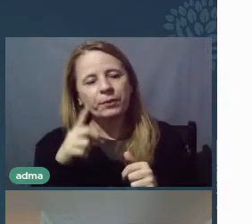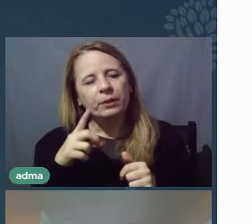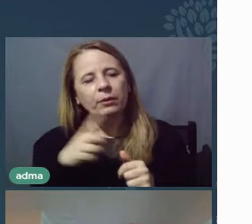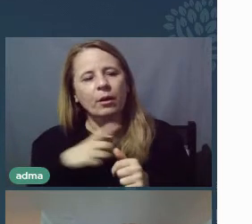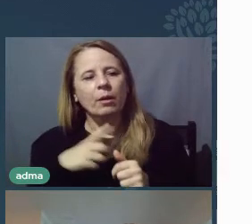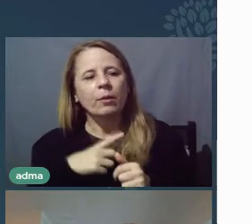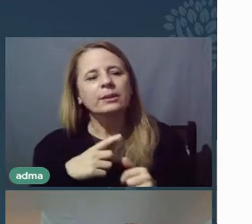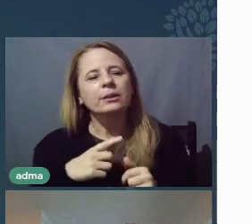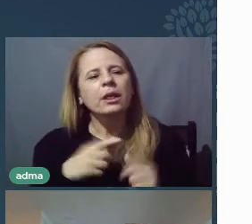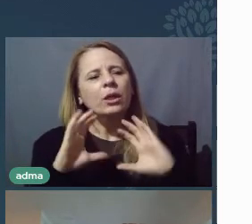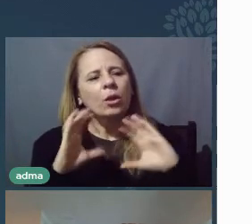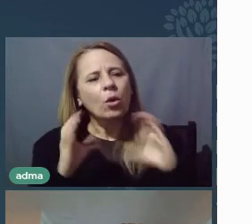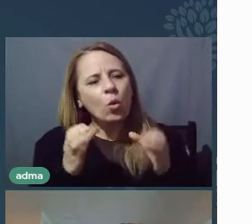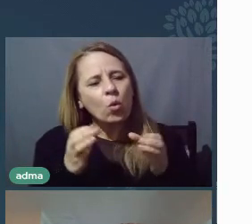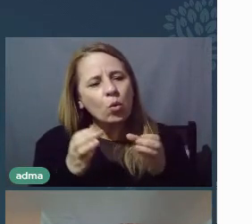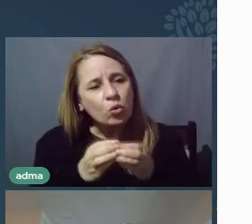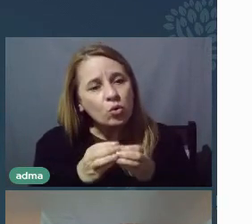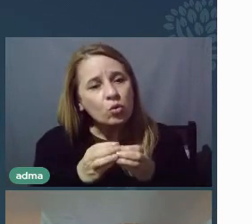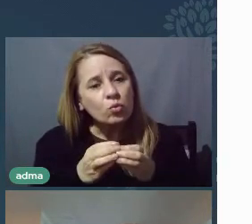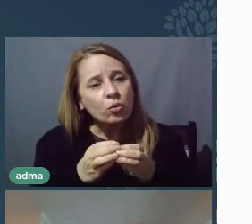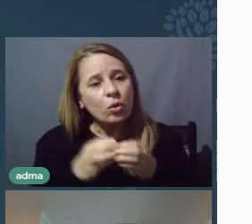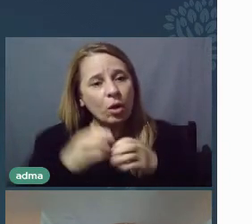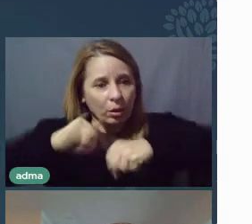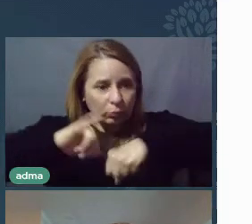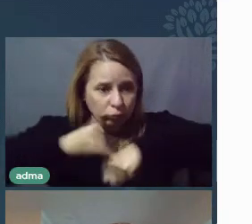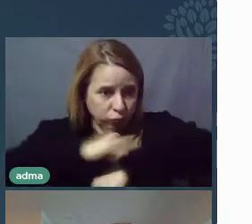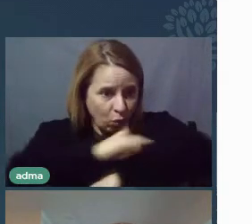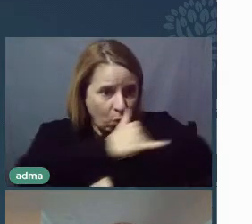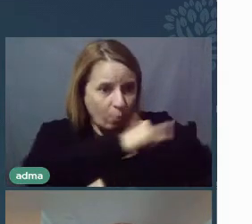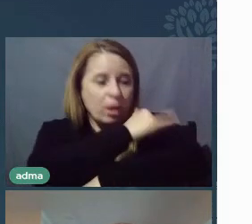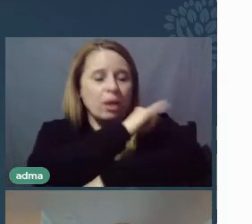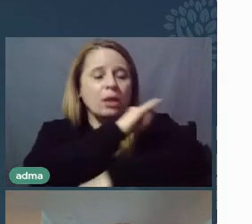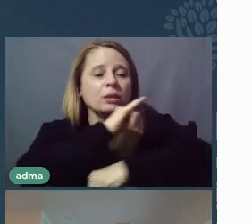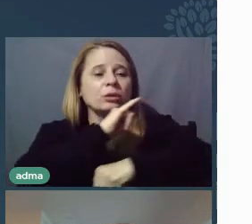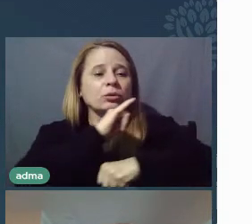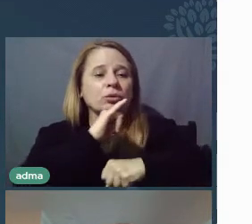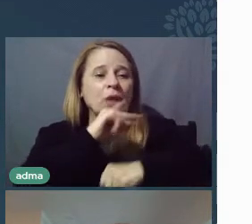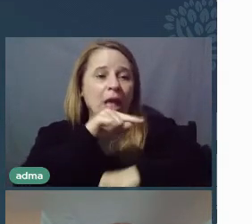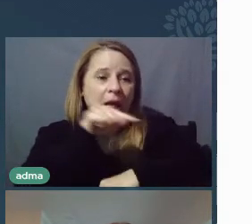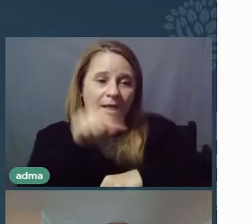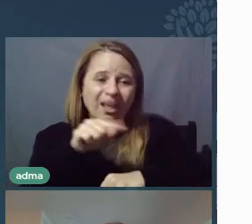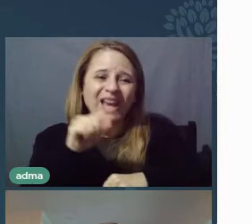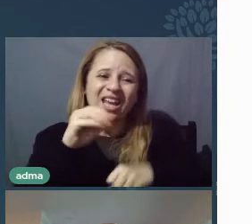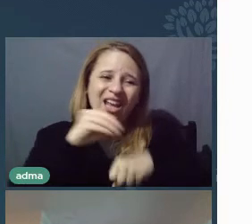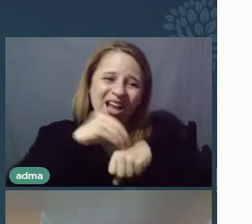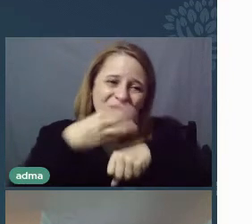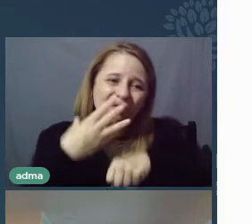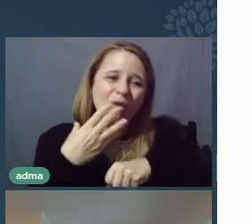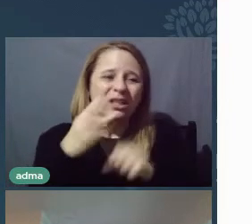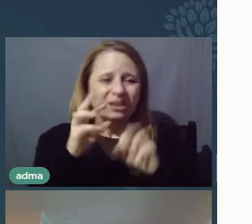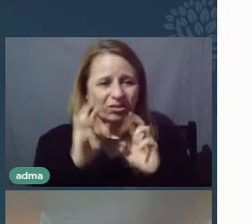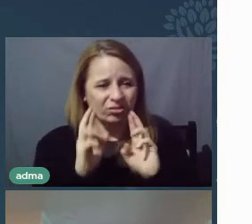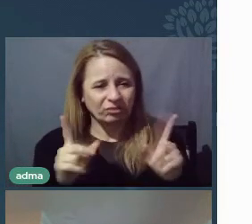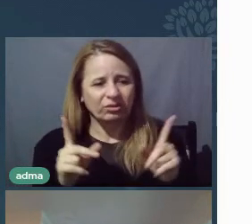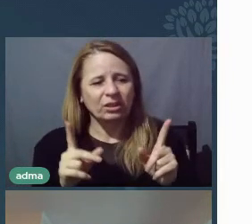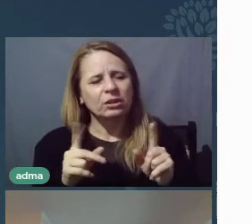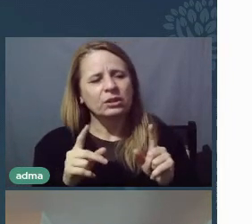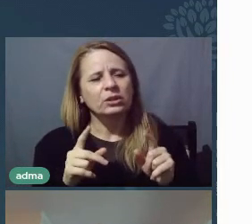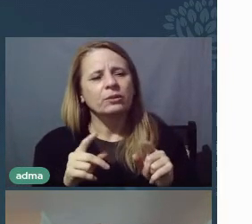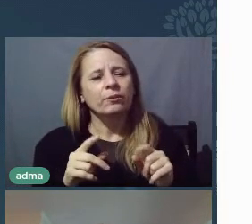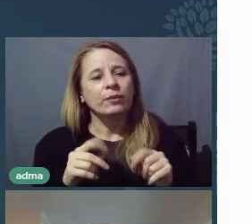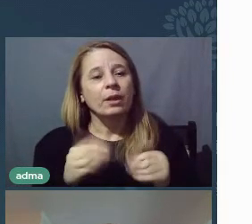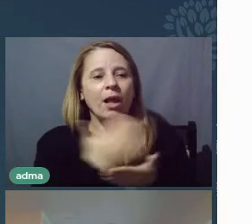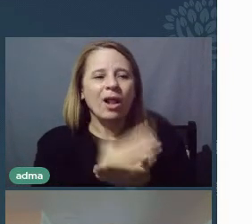que são obesos, né? O tipo de inflamação é diferente. Normalmente, ela começa